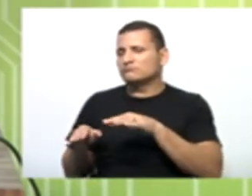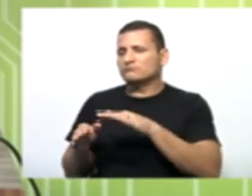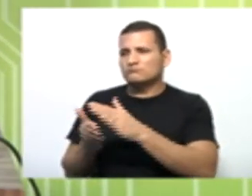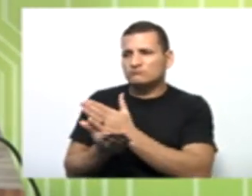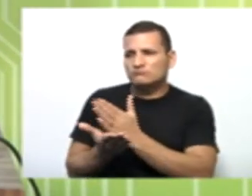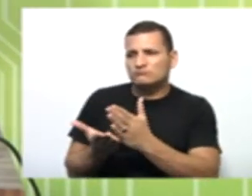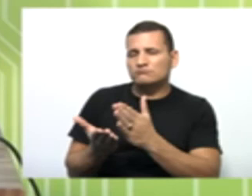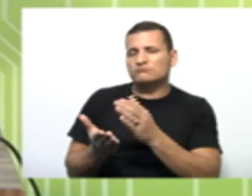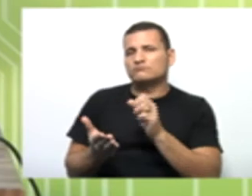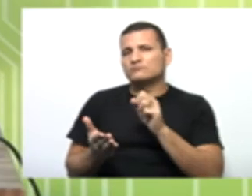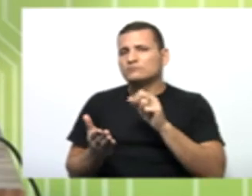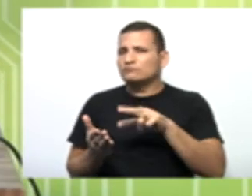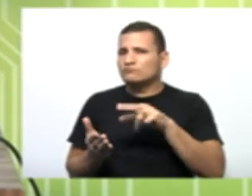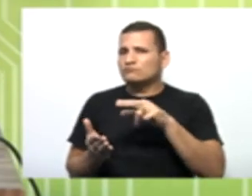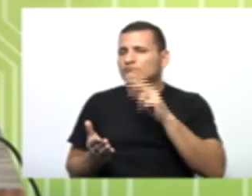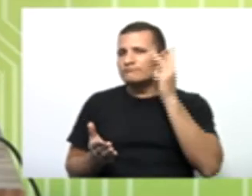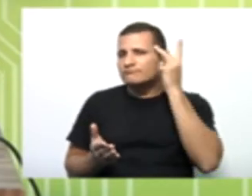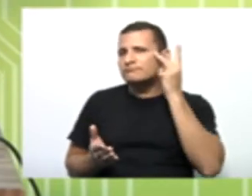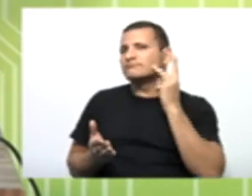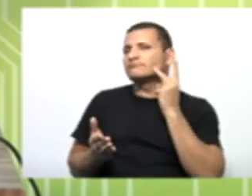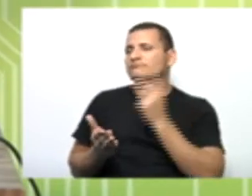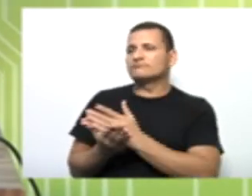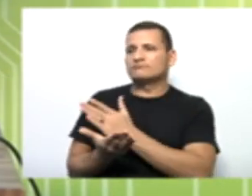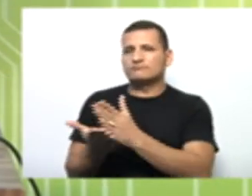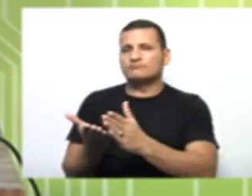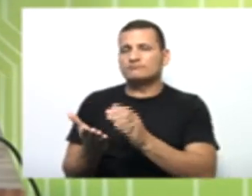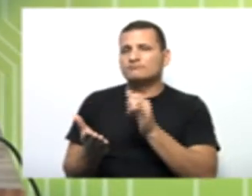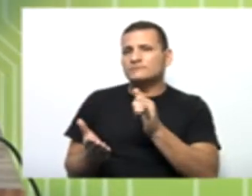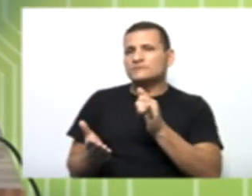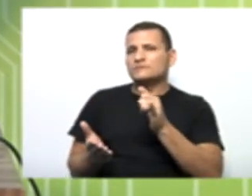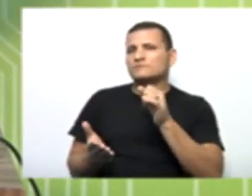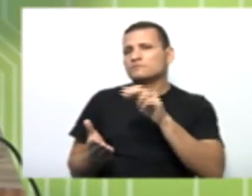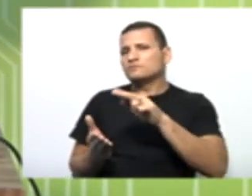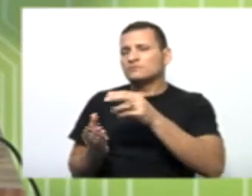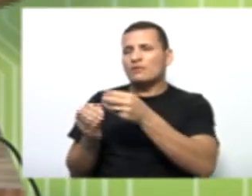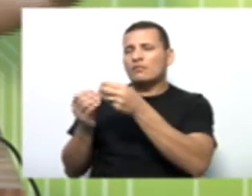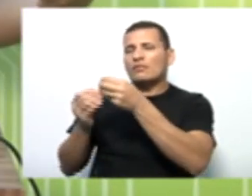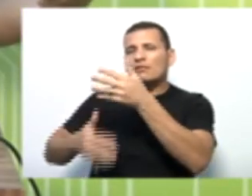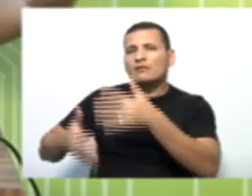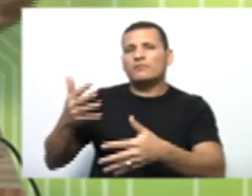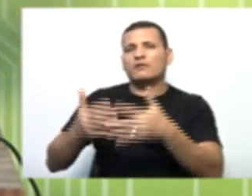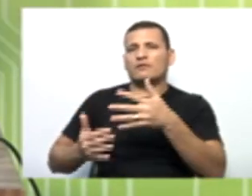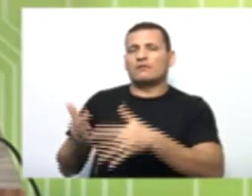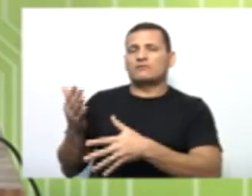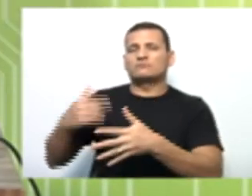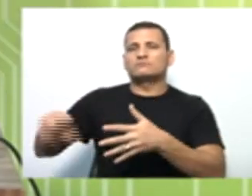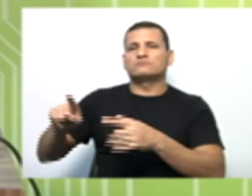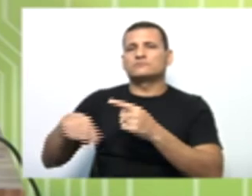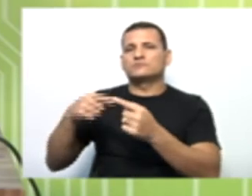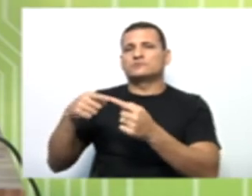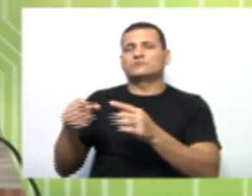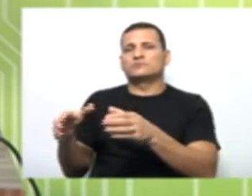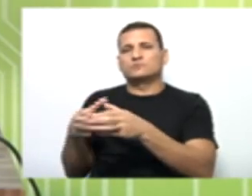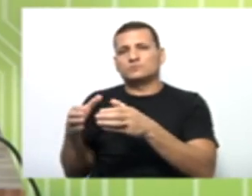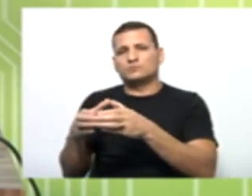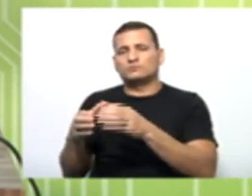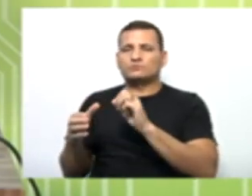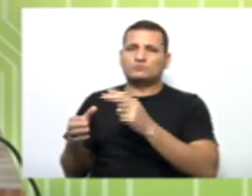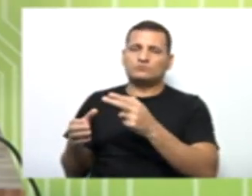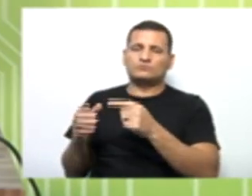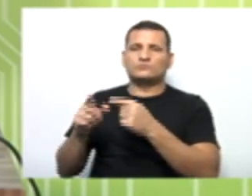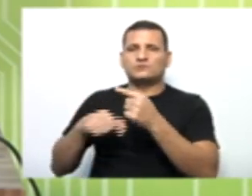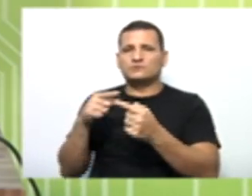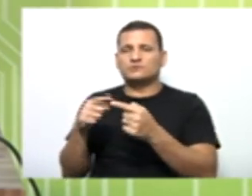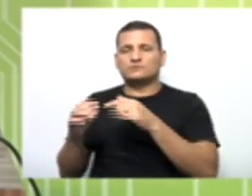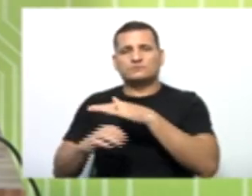eu vou constranger alguém, se eu vou atrapalhar os objetivos coletivos do grupo ou os objetivos coletivos da empresa